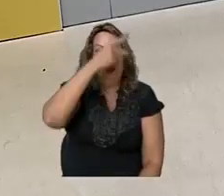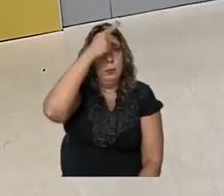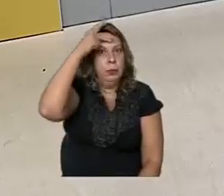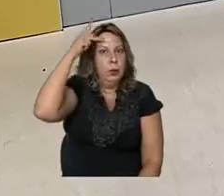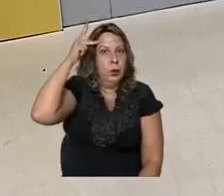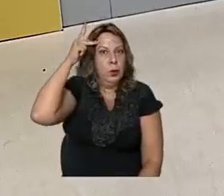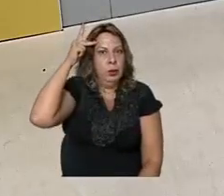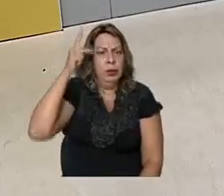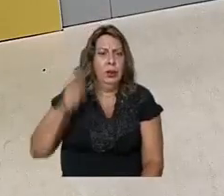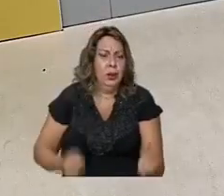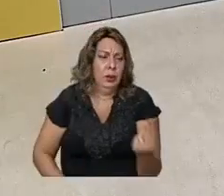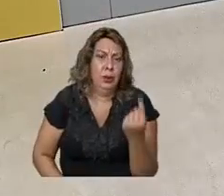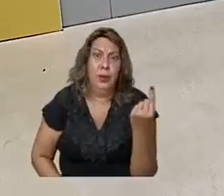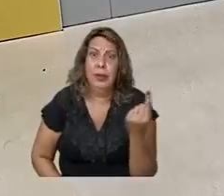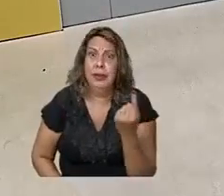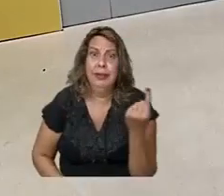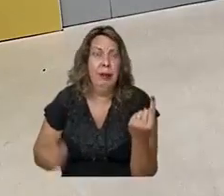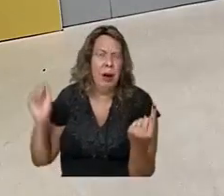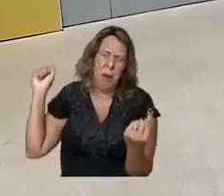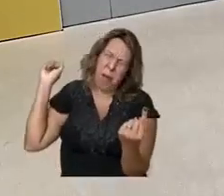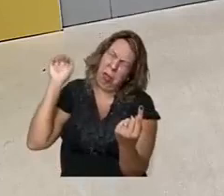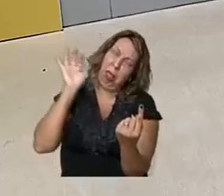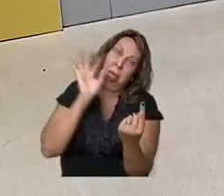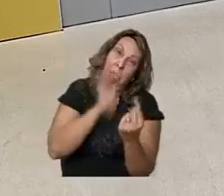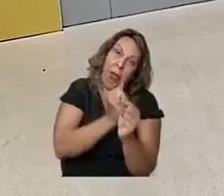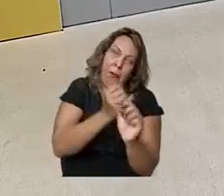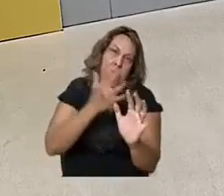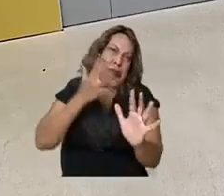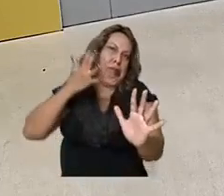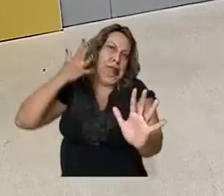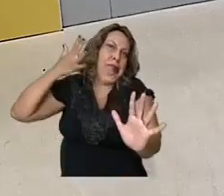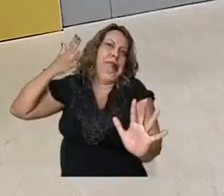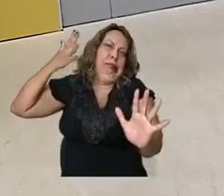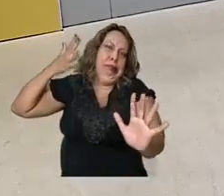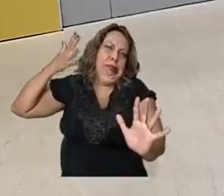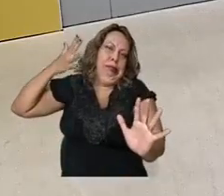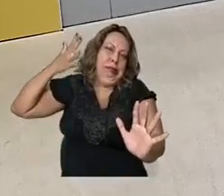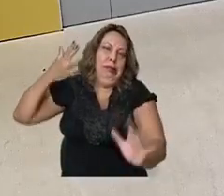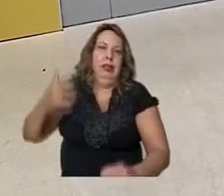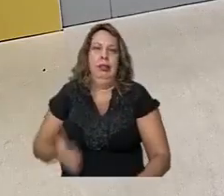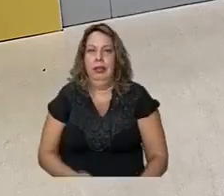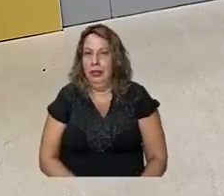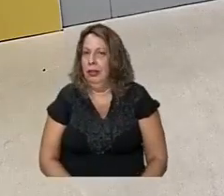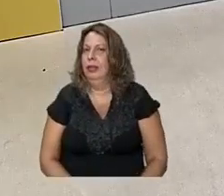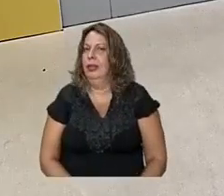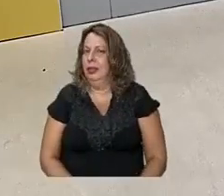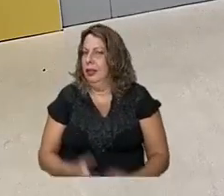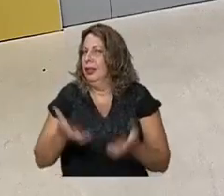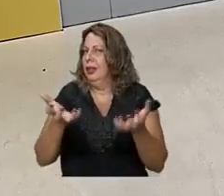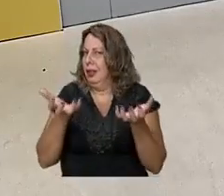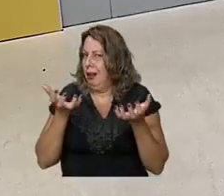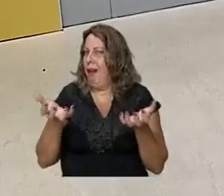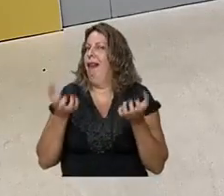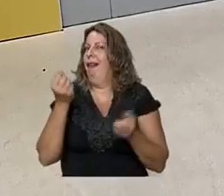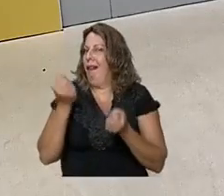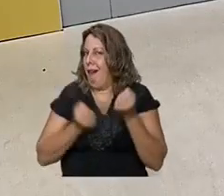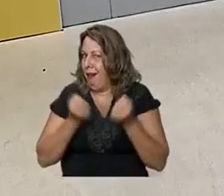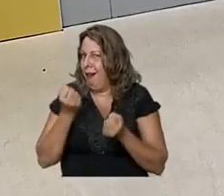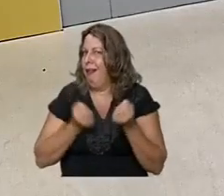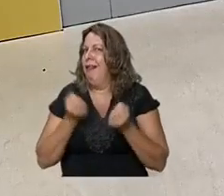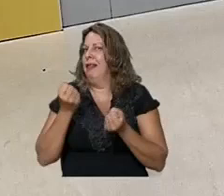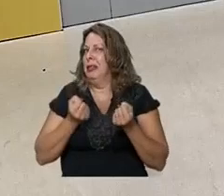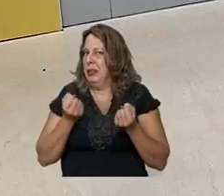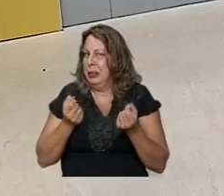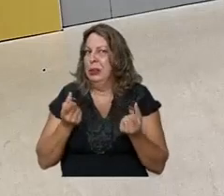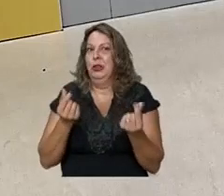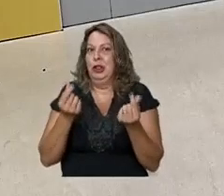quem estava sozinho ou sozinha. Agora a fila tá grande. Andou, andou, andou. Muita gente querendo, mas claro, vale a pena. O prêmio